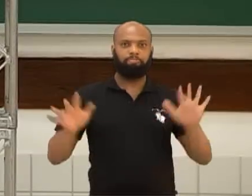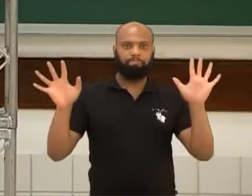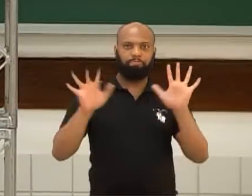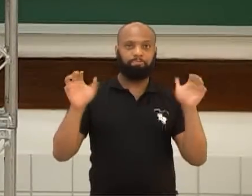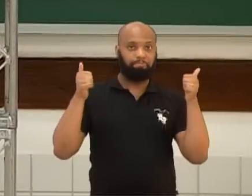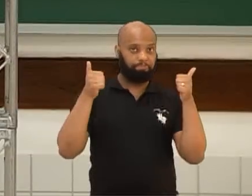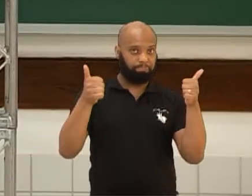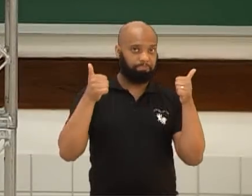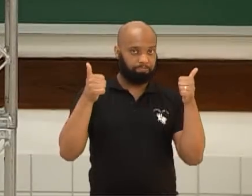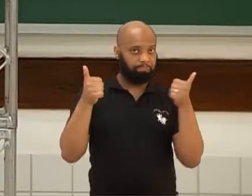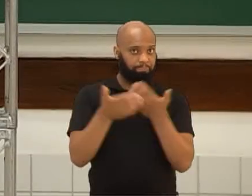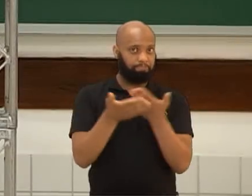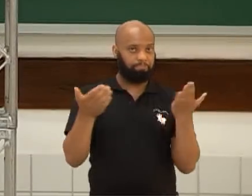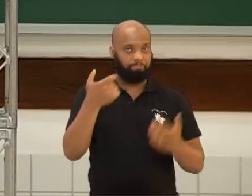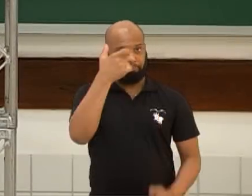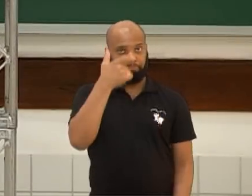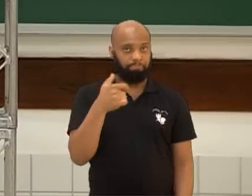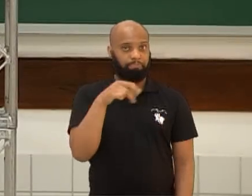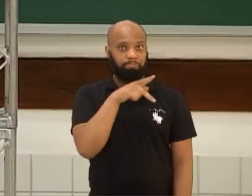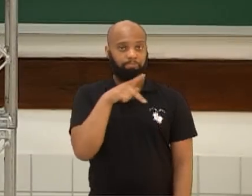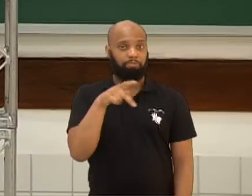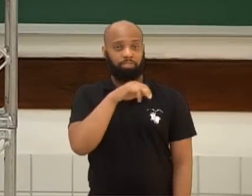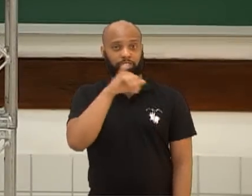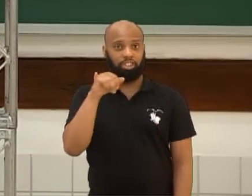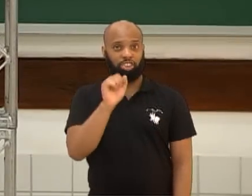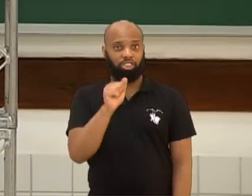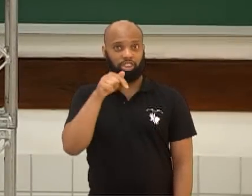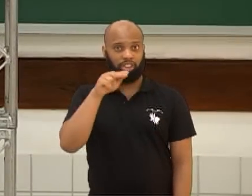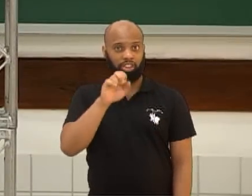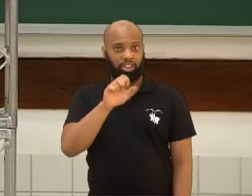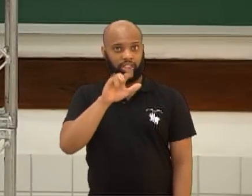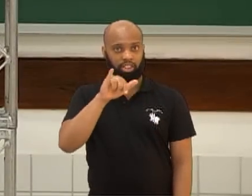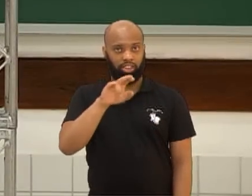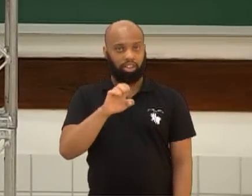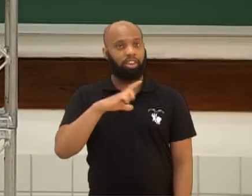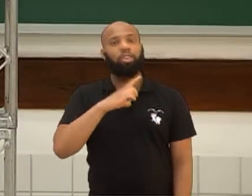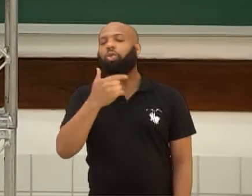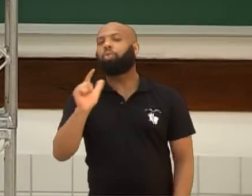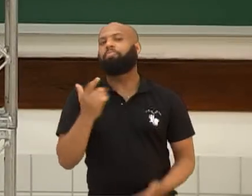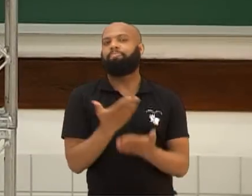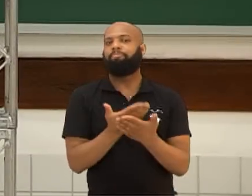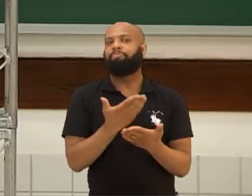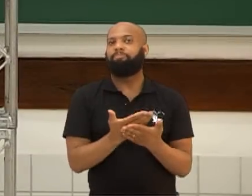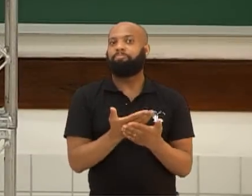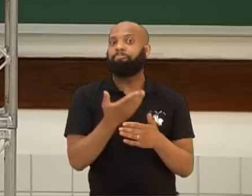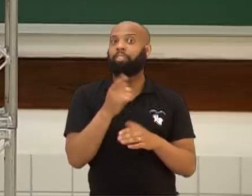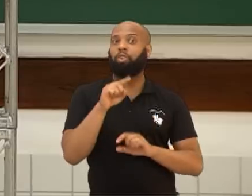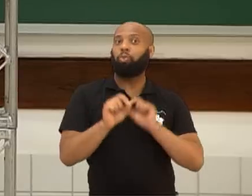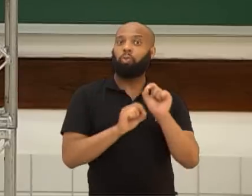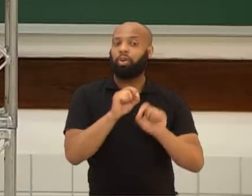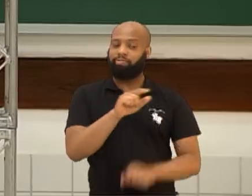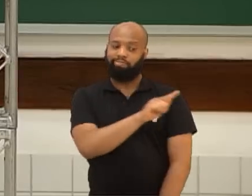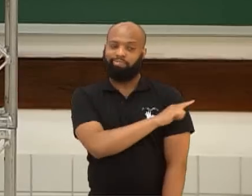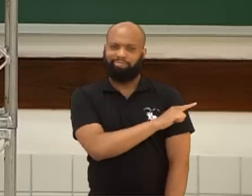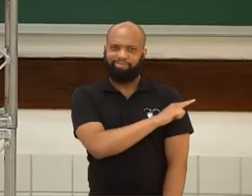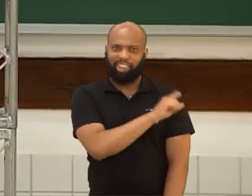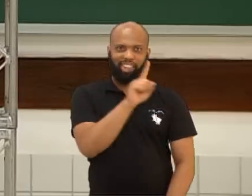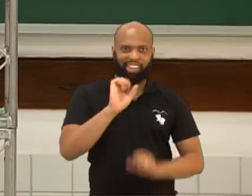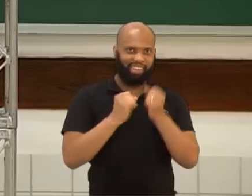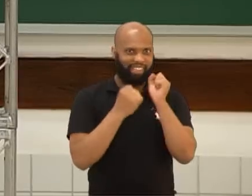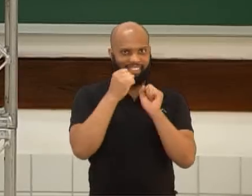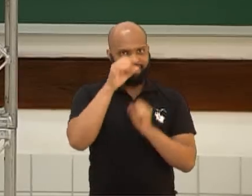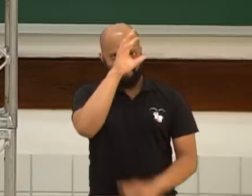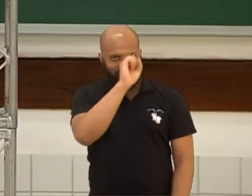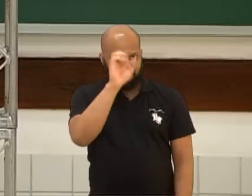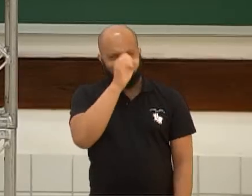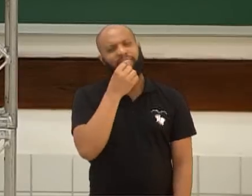pessoal, tudo bem? Sou a professora Jaqueline e vamos para mais uma aula do 7º ano. Animados para aprender? Ai, é tão bom aprender